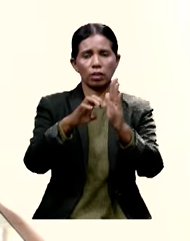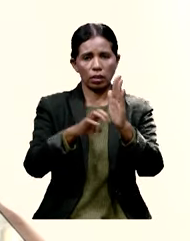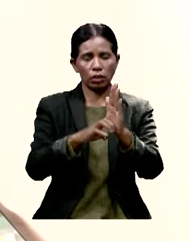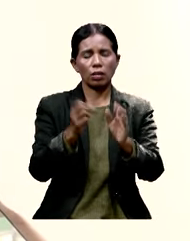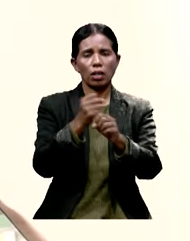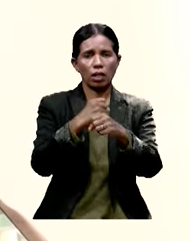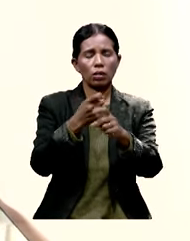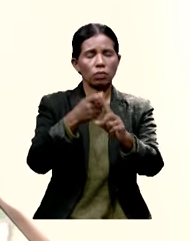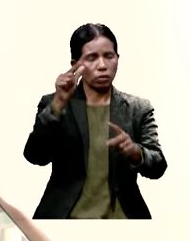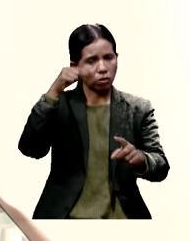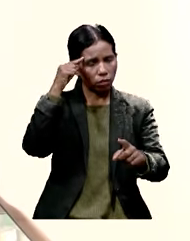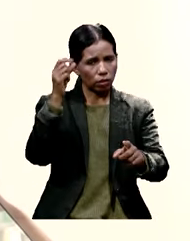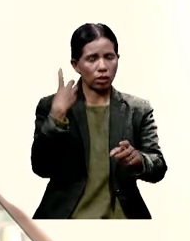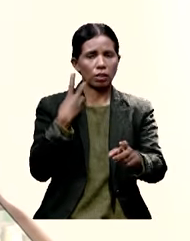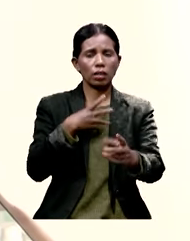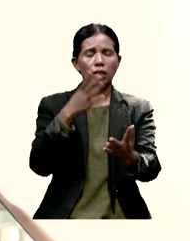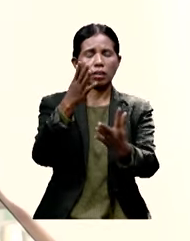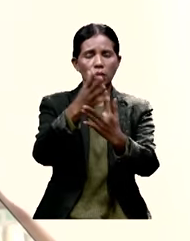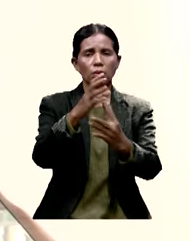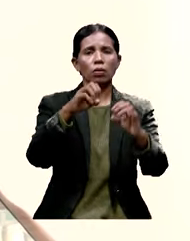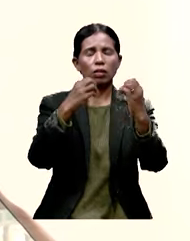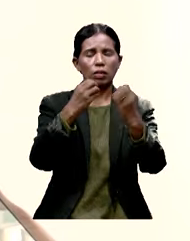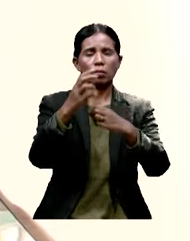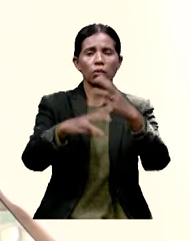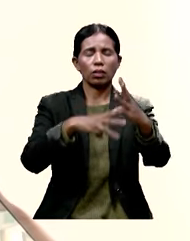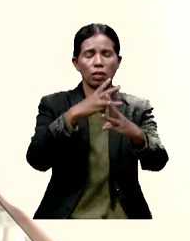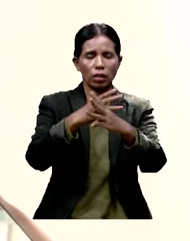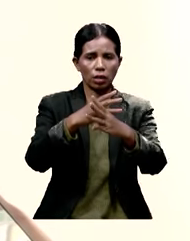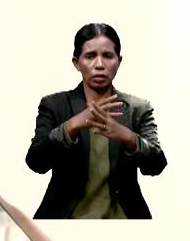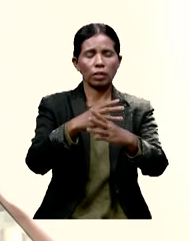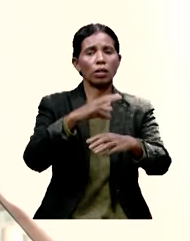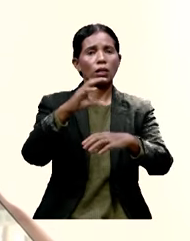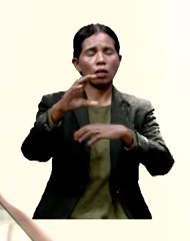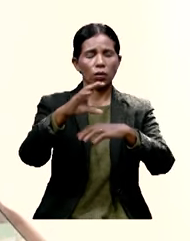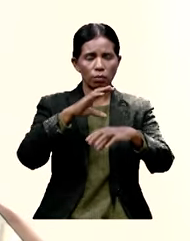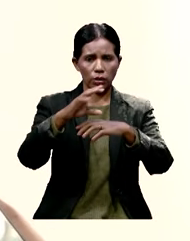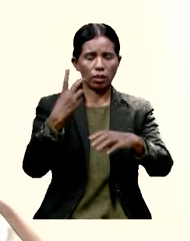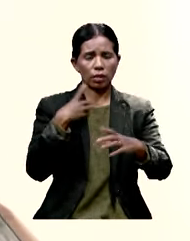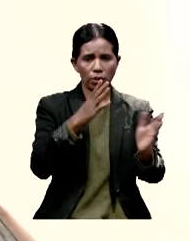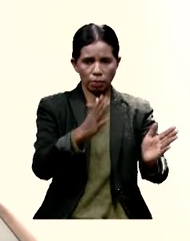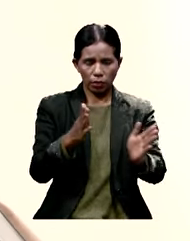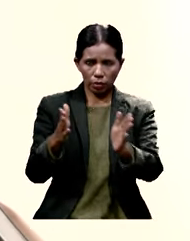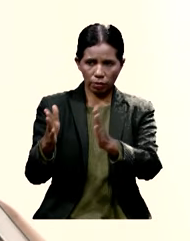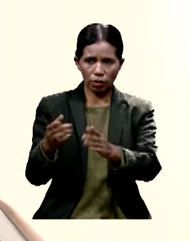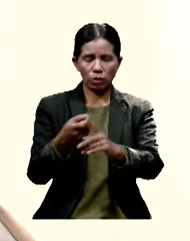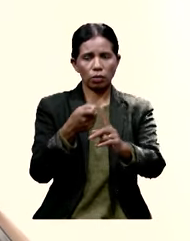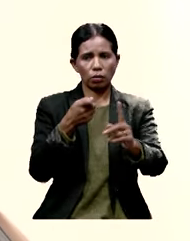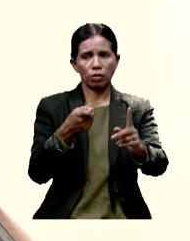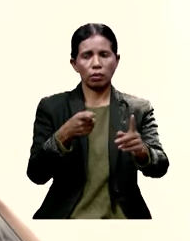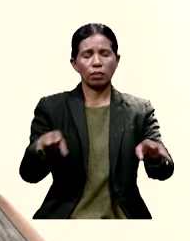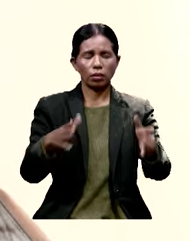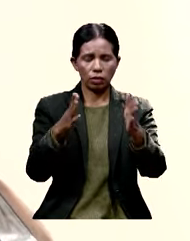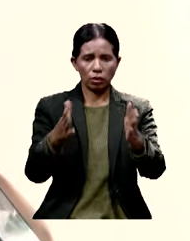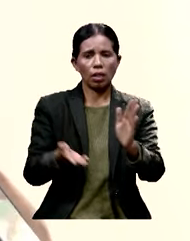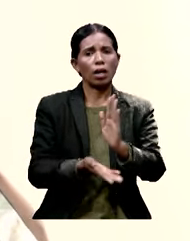está a mandar já uma organização mundial de comércio e fase fase ele está precisa preparação você para o setor privado a taxa de